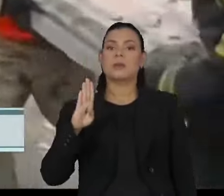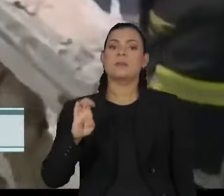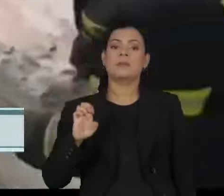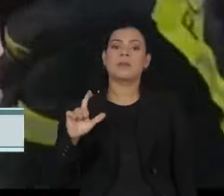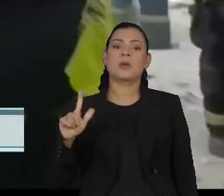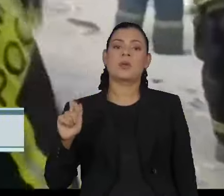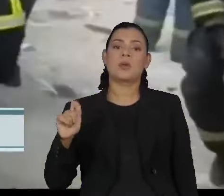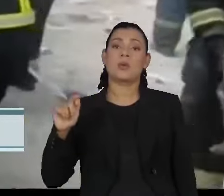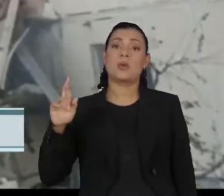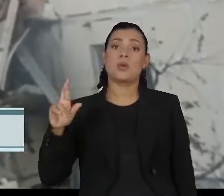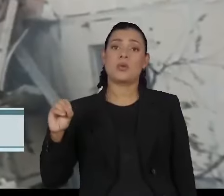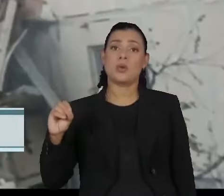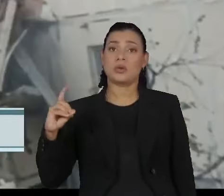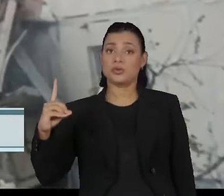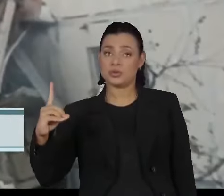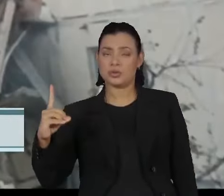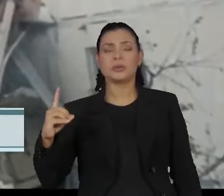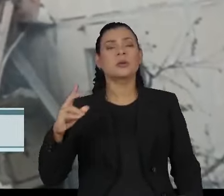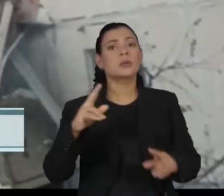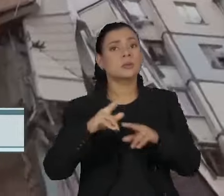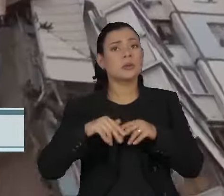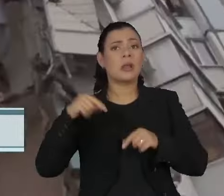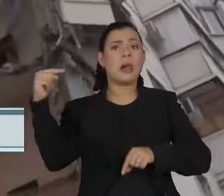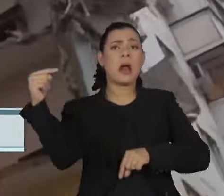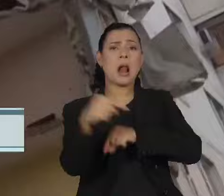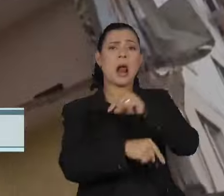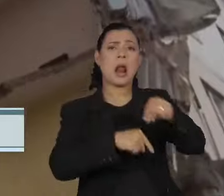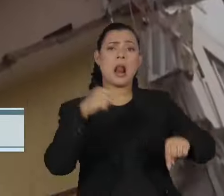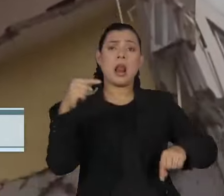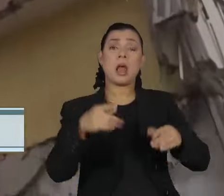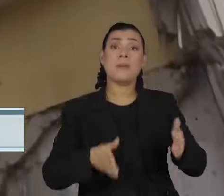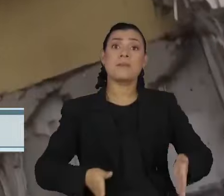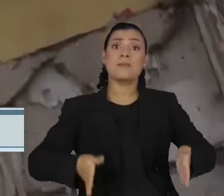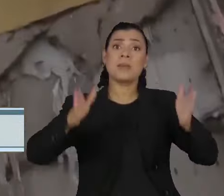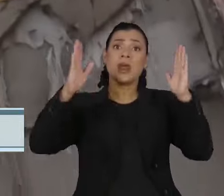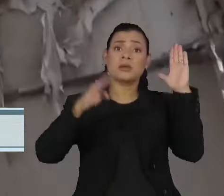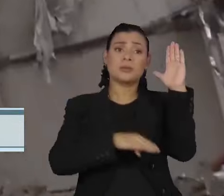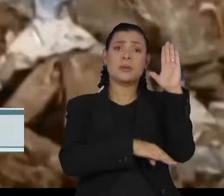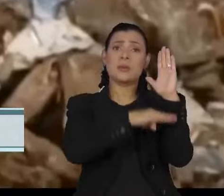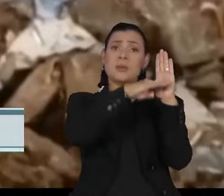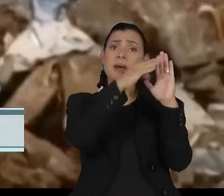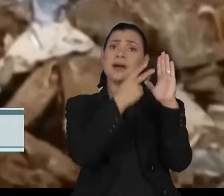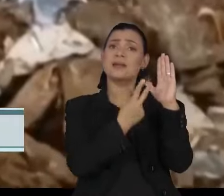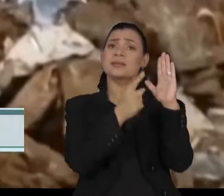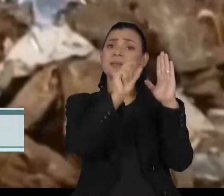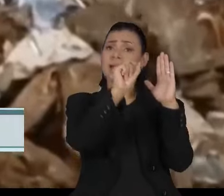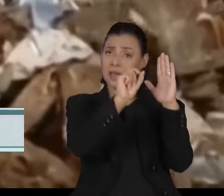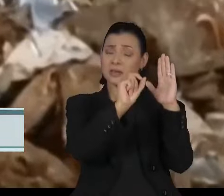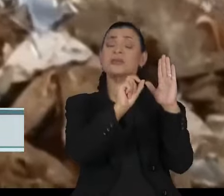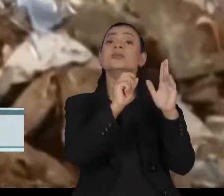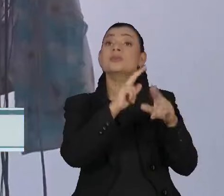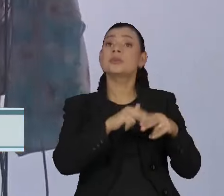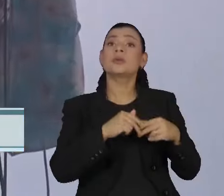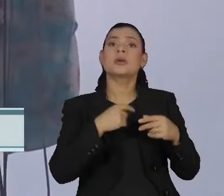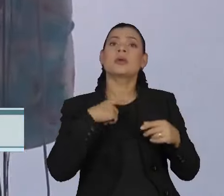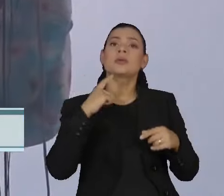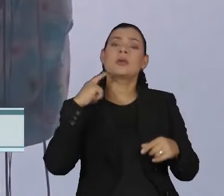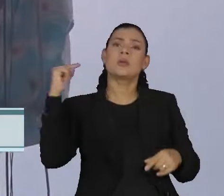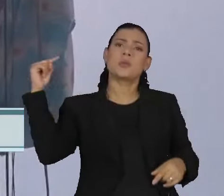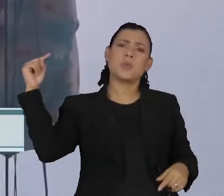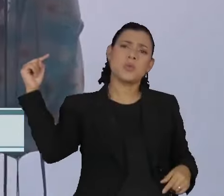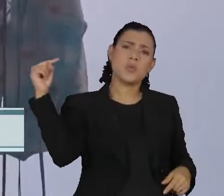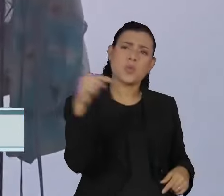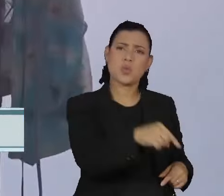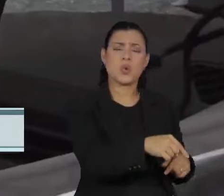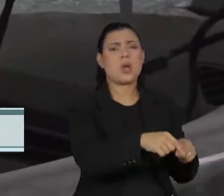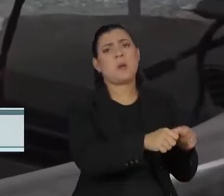Moscou culpou Kiev pelo ataque. O prédio de 10 andares teria sido atingido por fragmentos de um dos